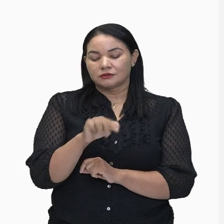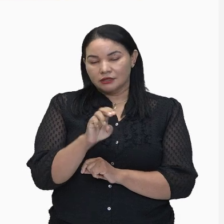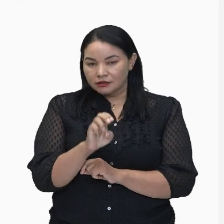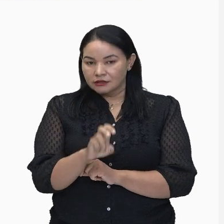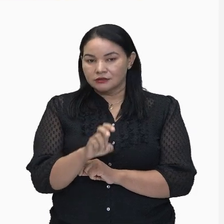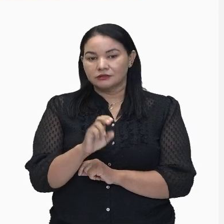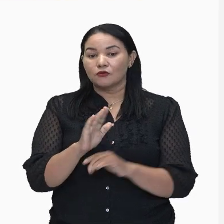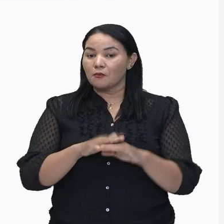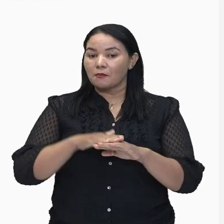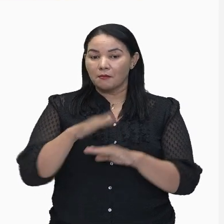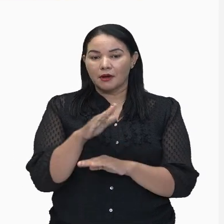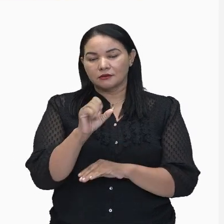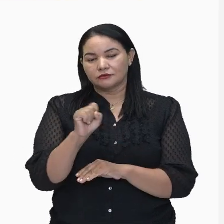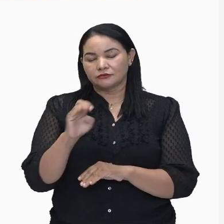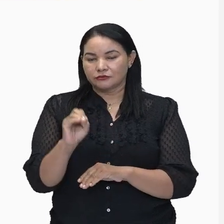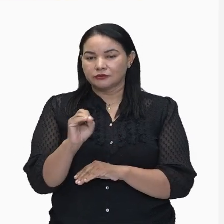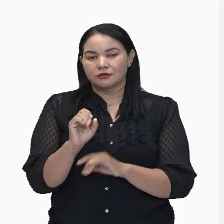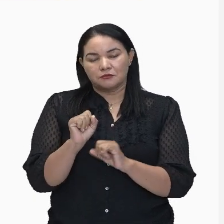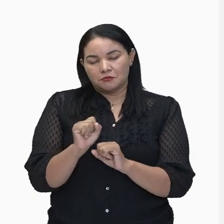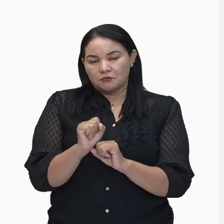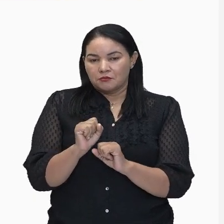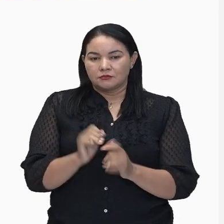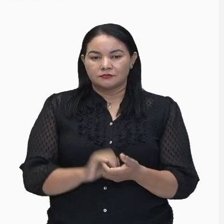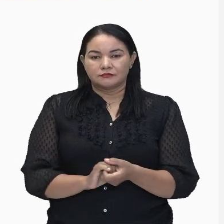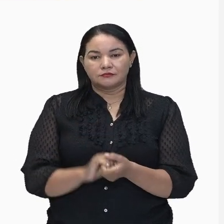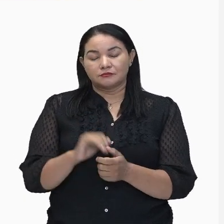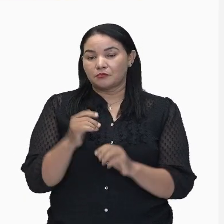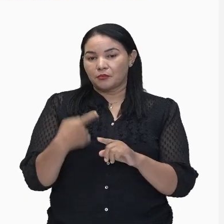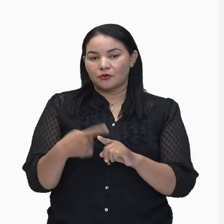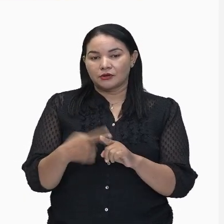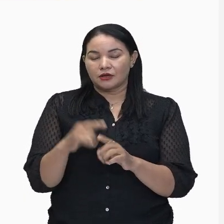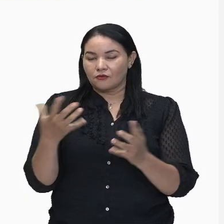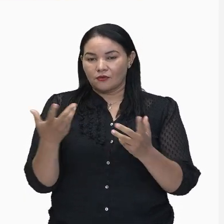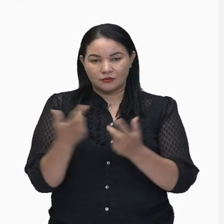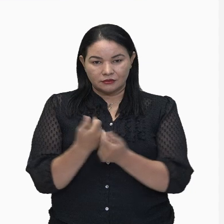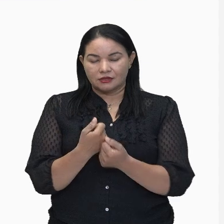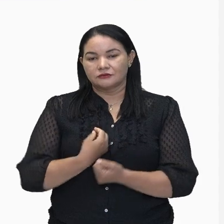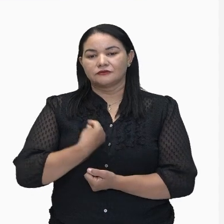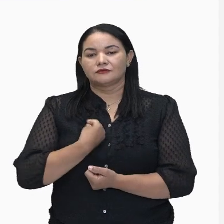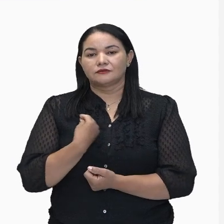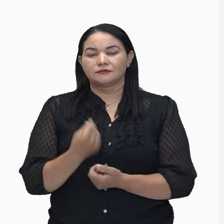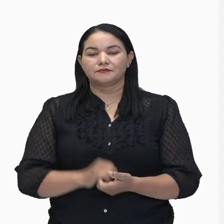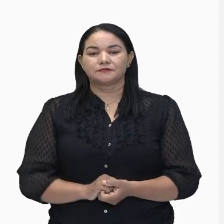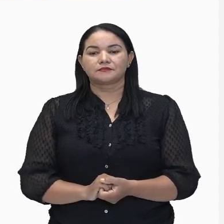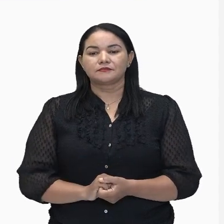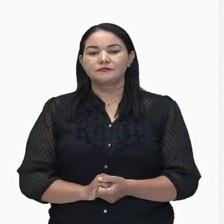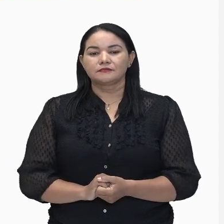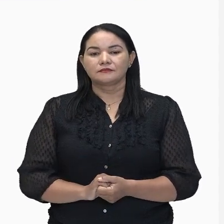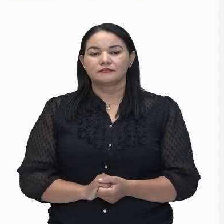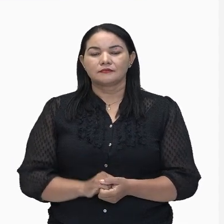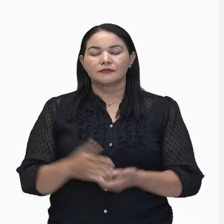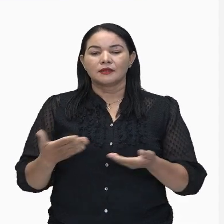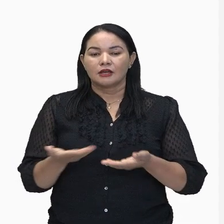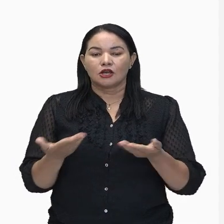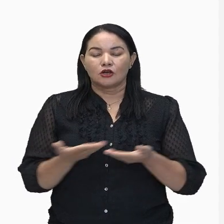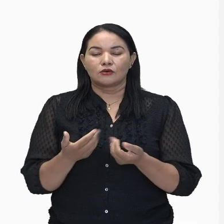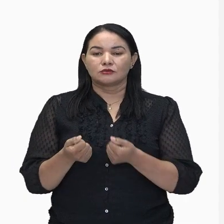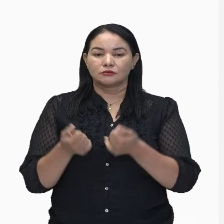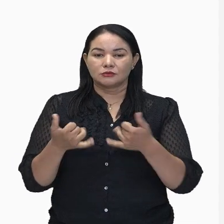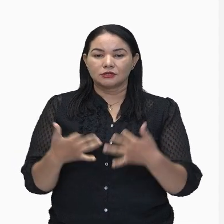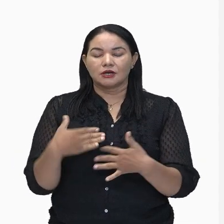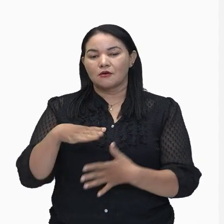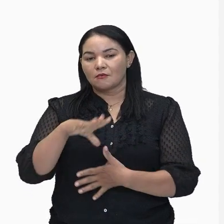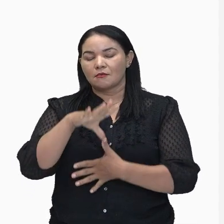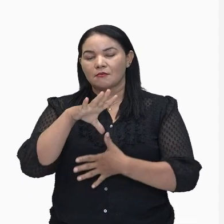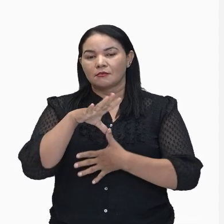os 80 anos de idade, por essa qualidade de vida, tá bom, gente? Vamos ver agora um mapa que mostra